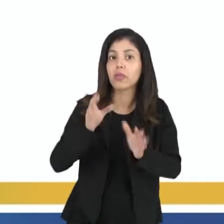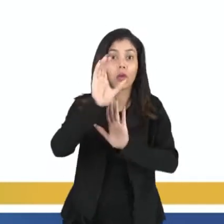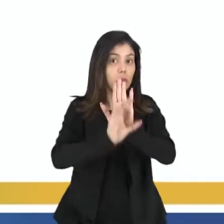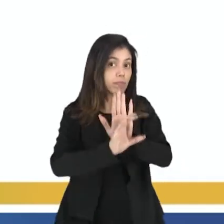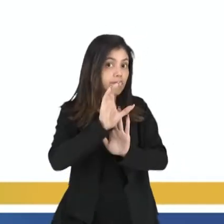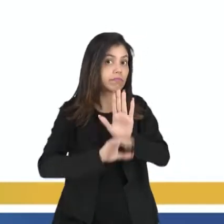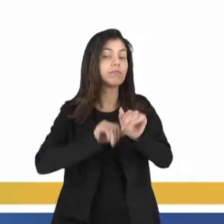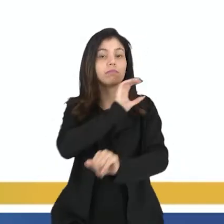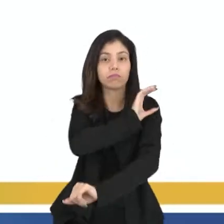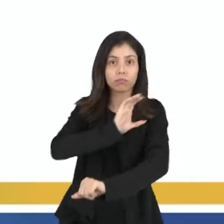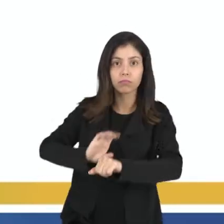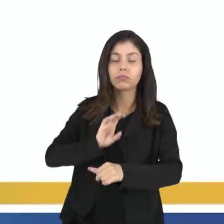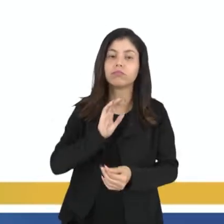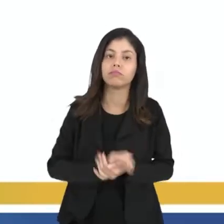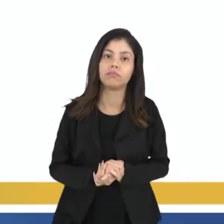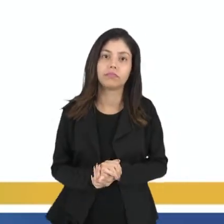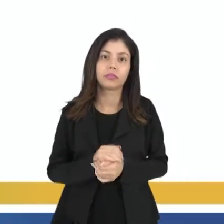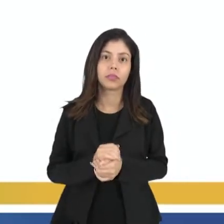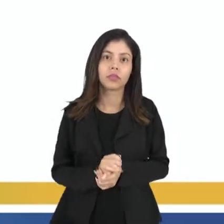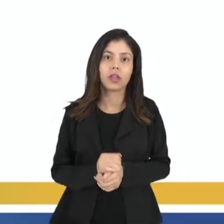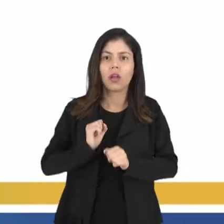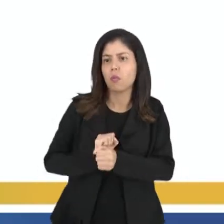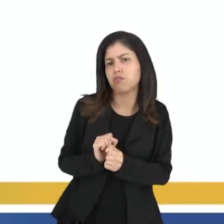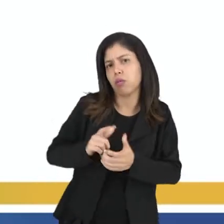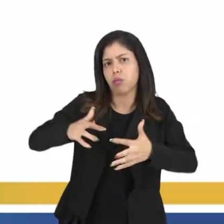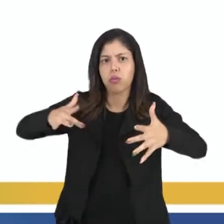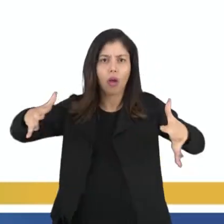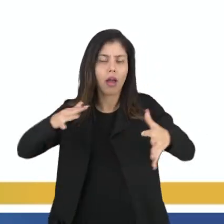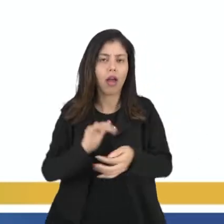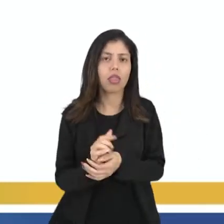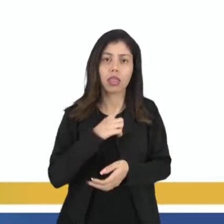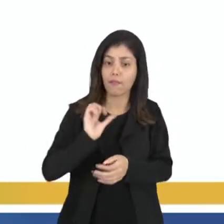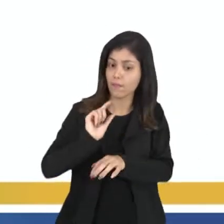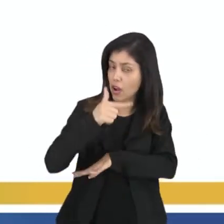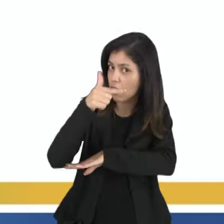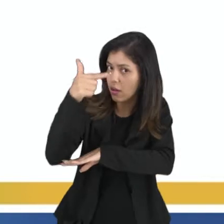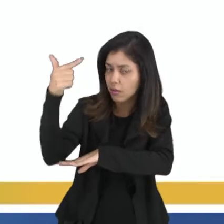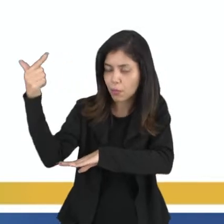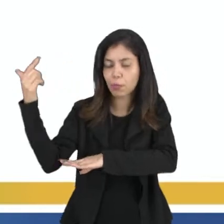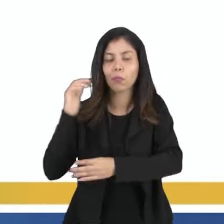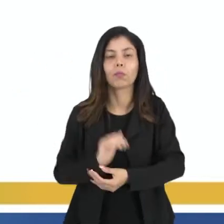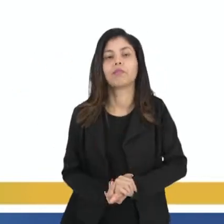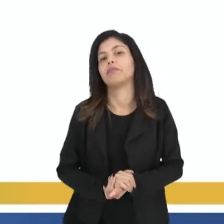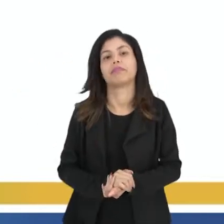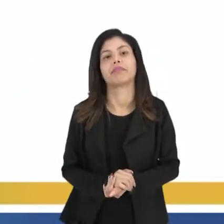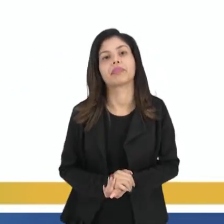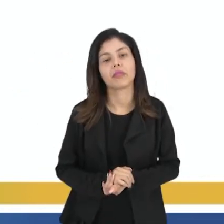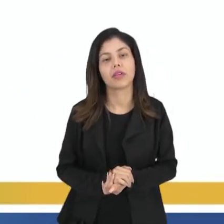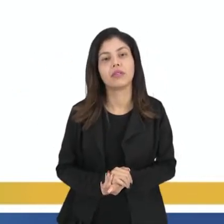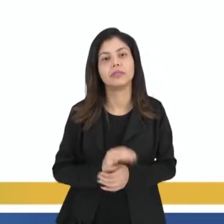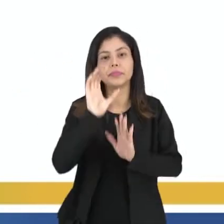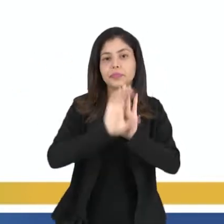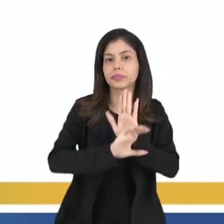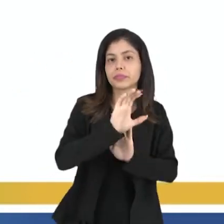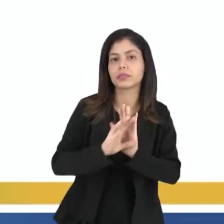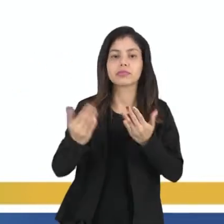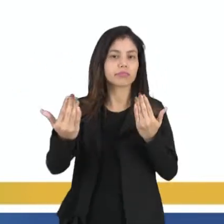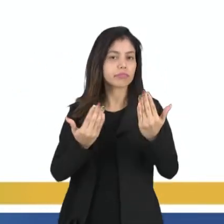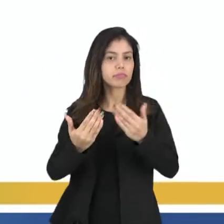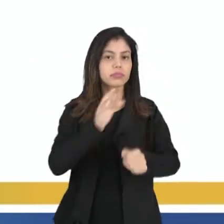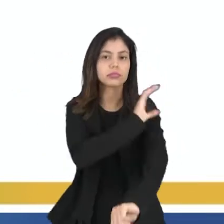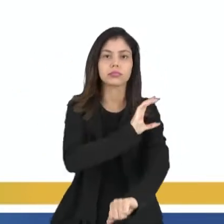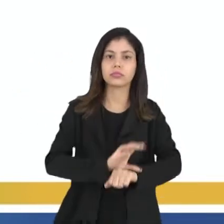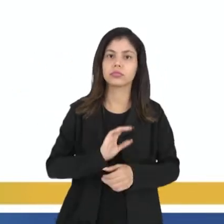conceito de cultura, ele é um conceito muito vasto e existem vários conceitos relacionados à cultura.